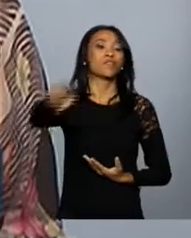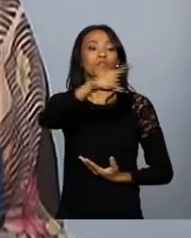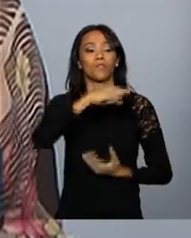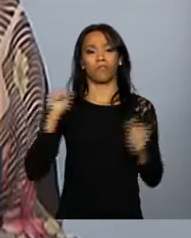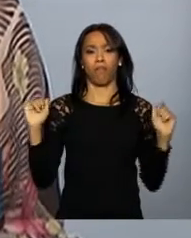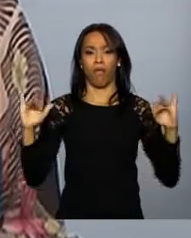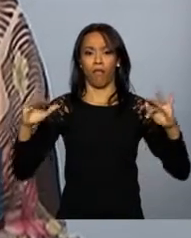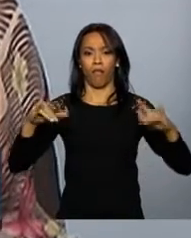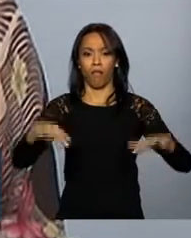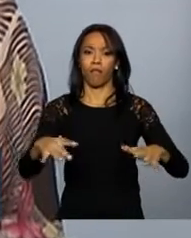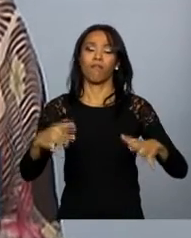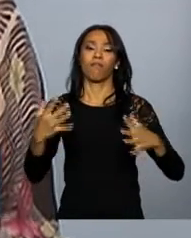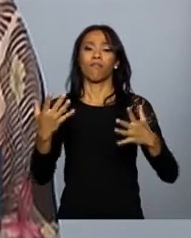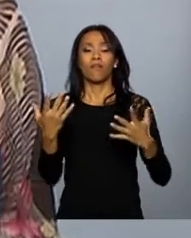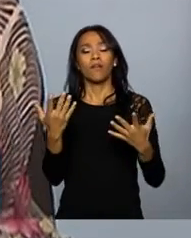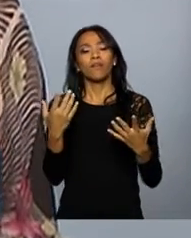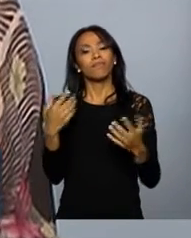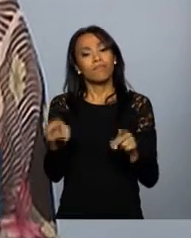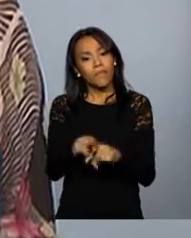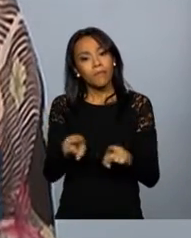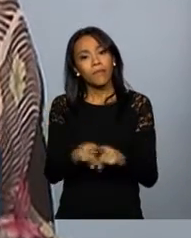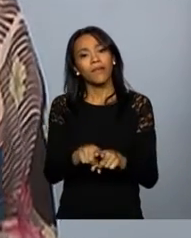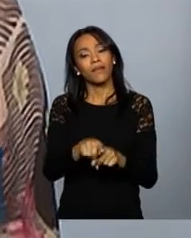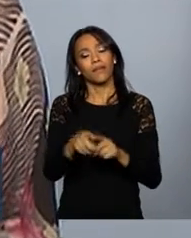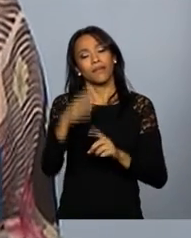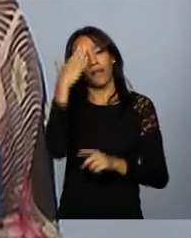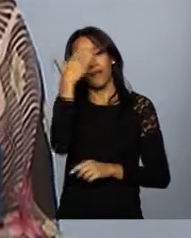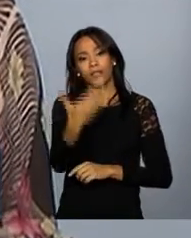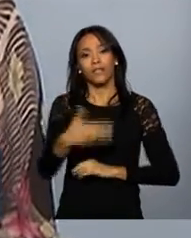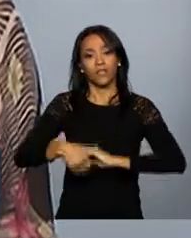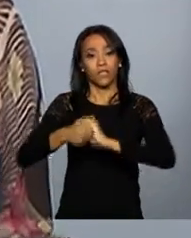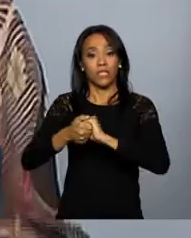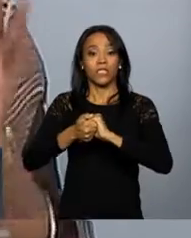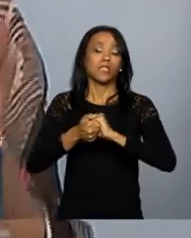vocês, a distribuição das chaves por